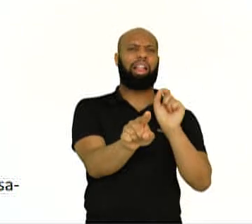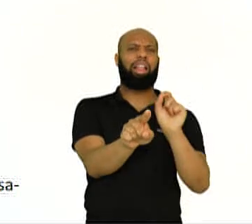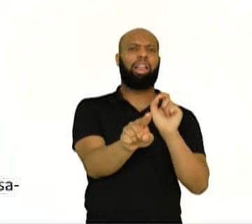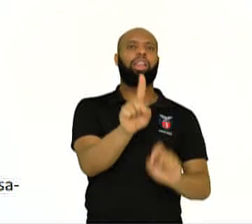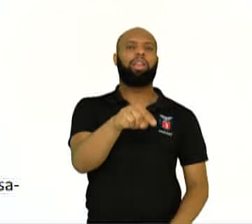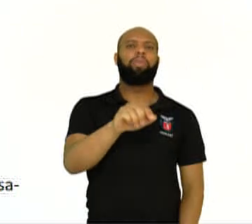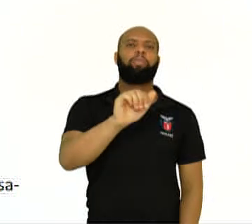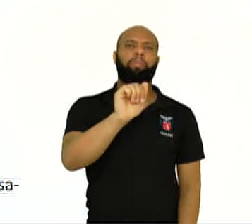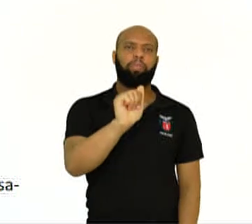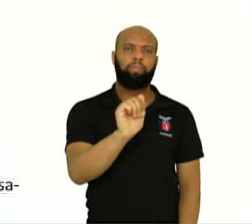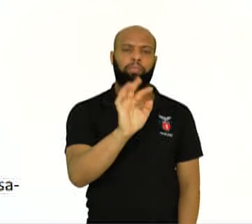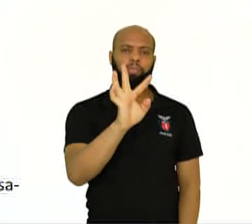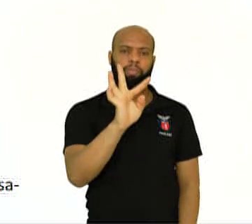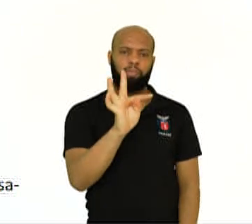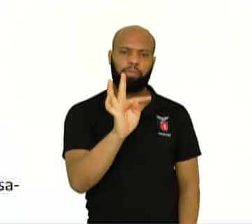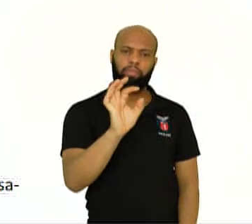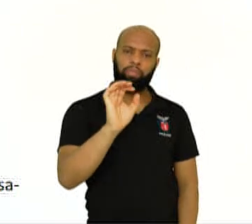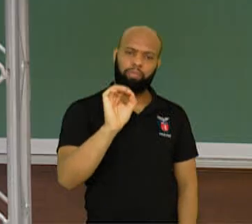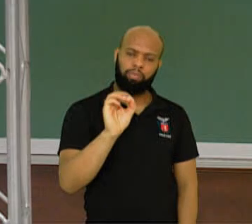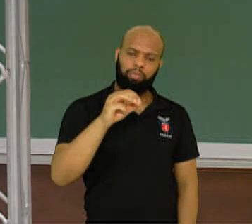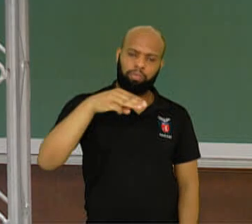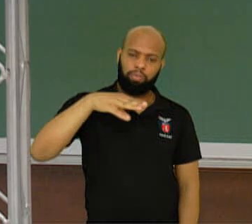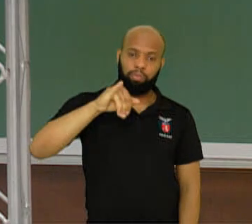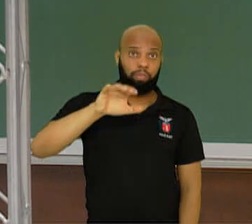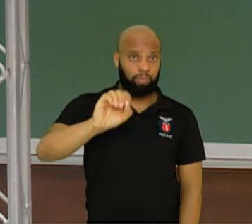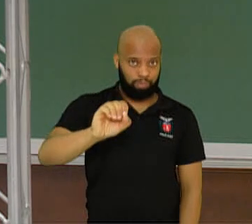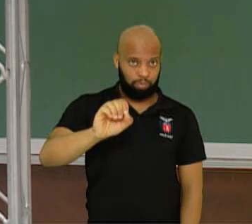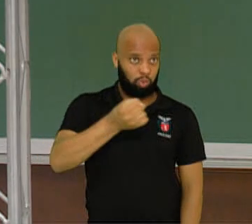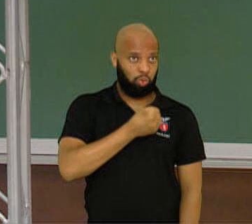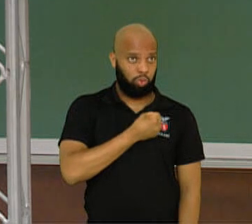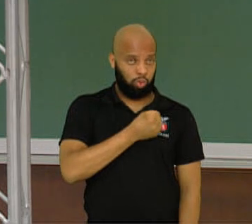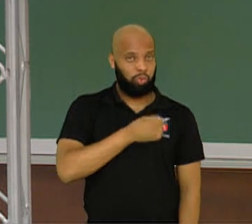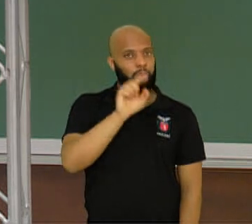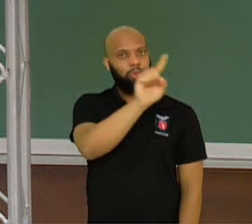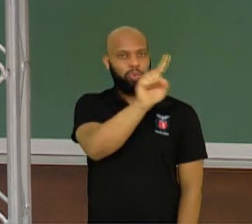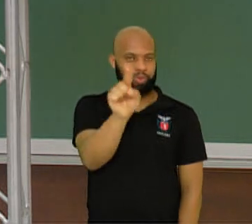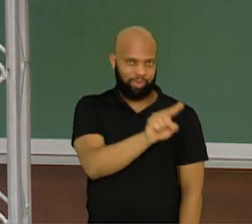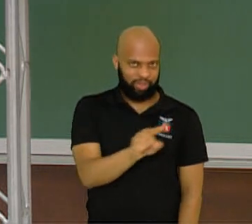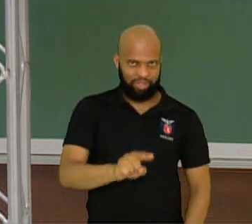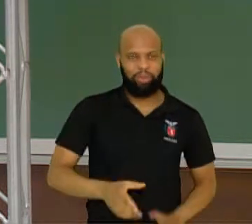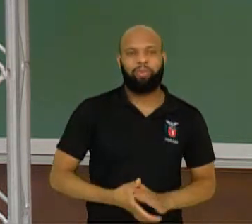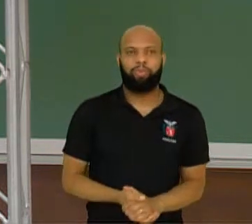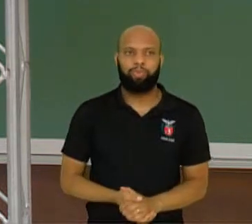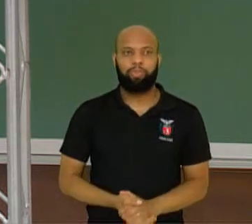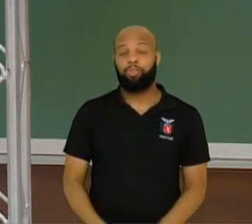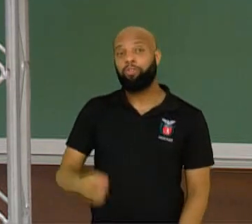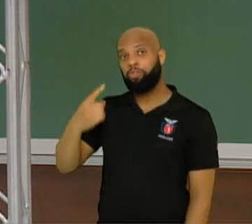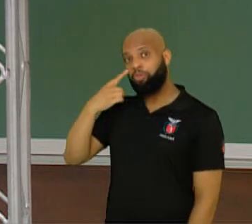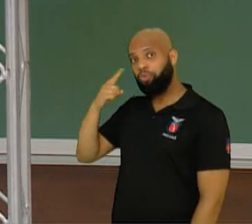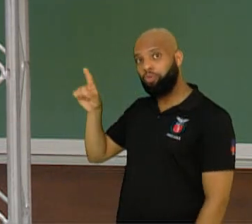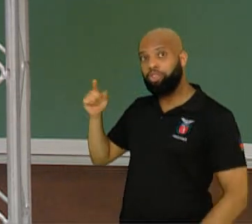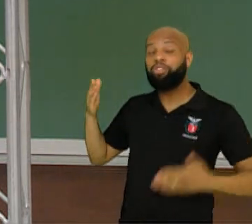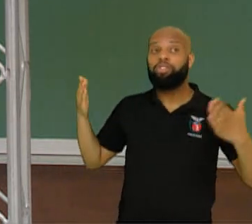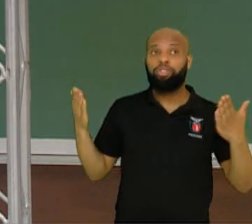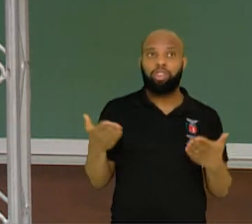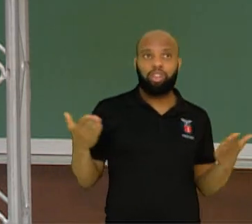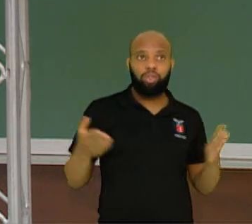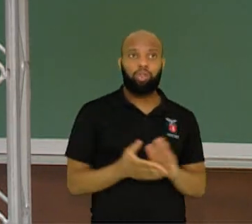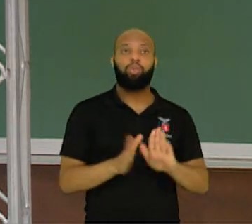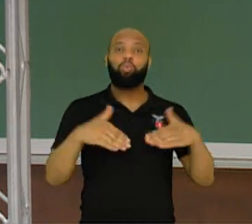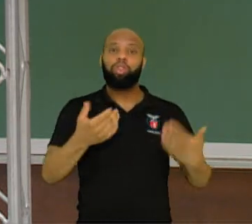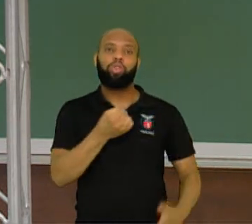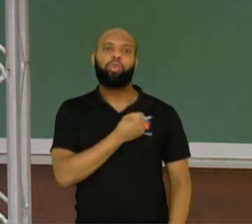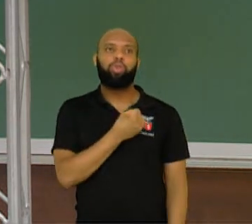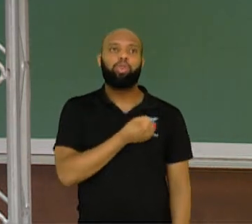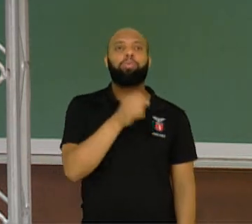Na natureza, a gente tem vários elementos químicos e a gente vai conhecer alguns. Então, olha o que eu trago para vocês nessa tela. O